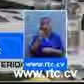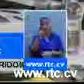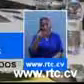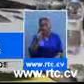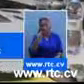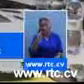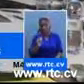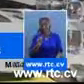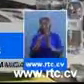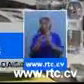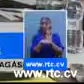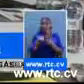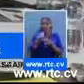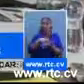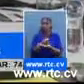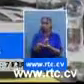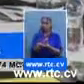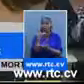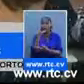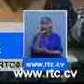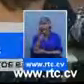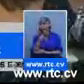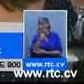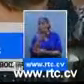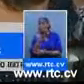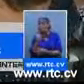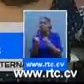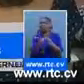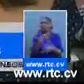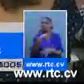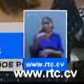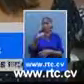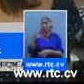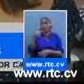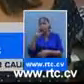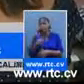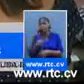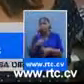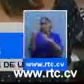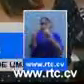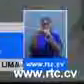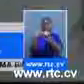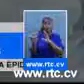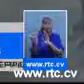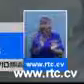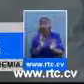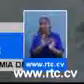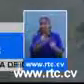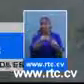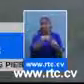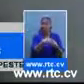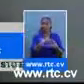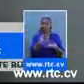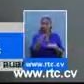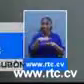ODS. Programa esse financiado pelo Luxemburgo e implementado pelo PNUD. A formação foi organizada em parceria